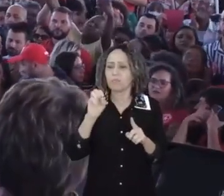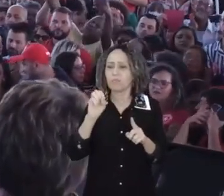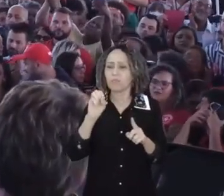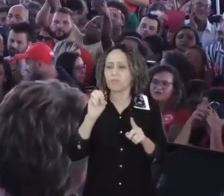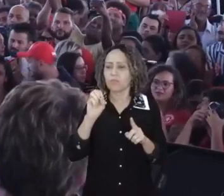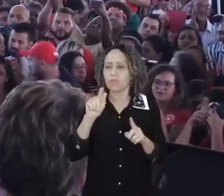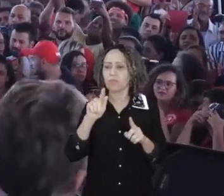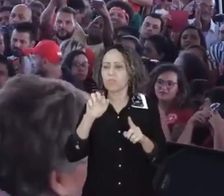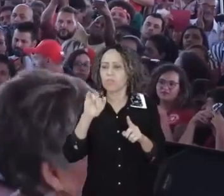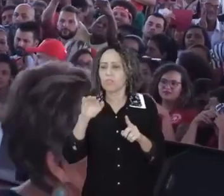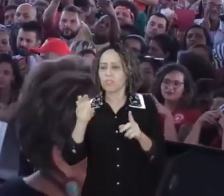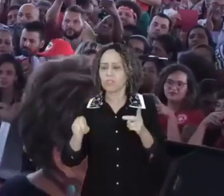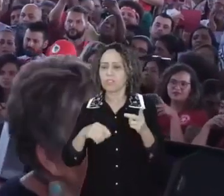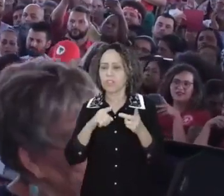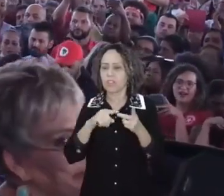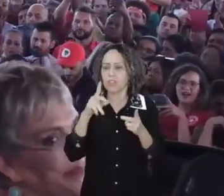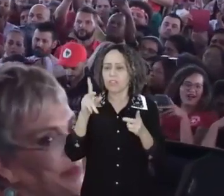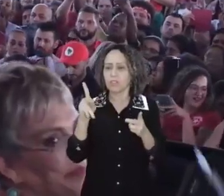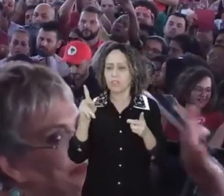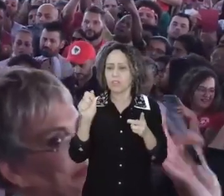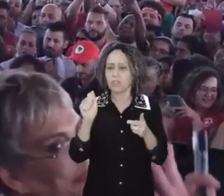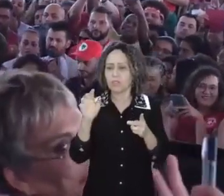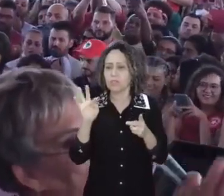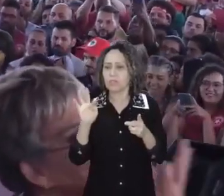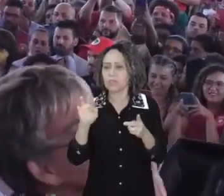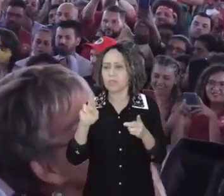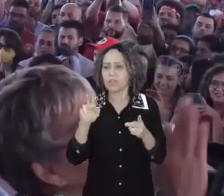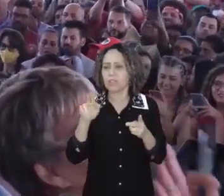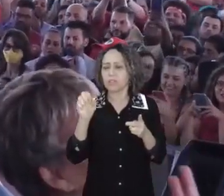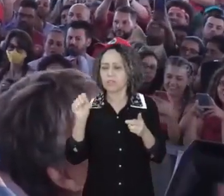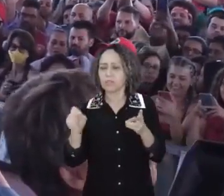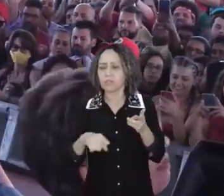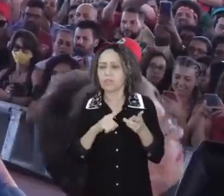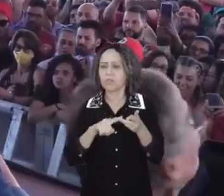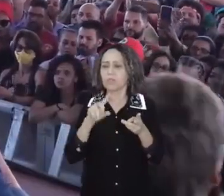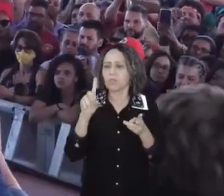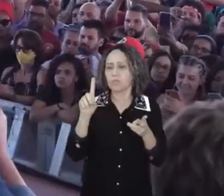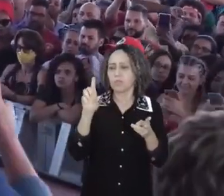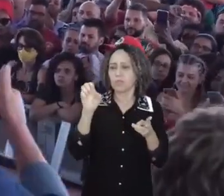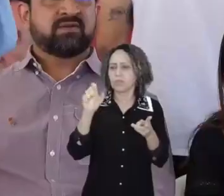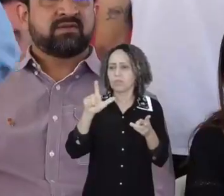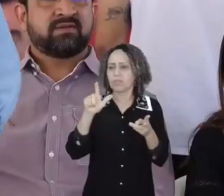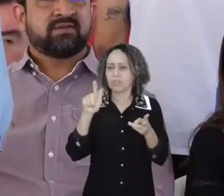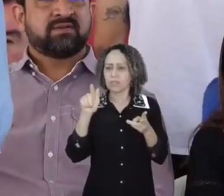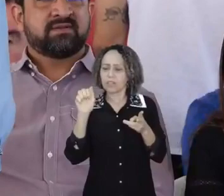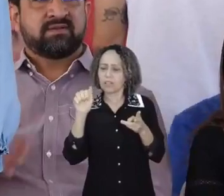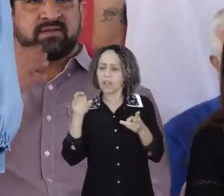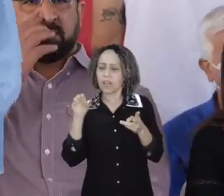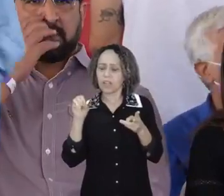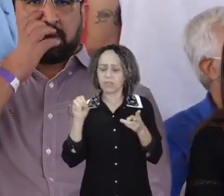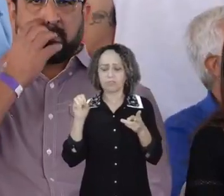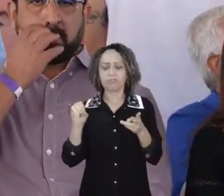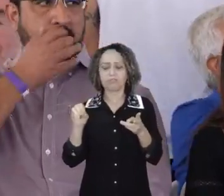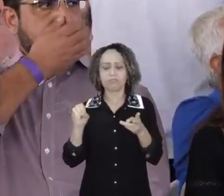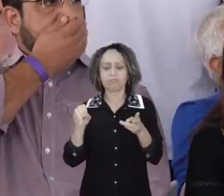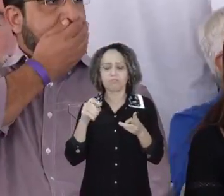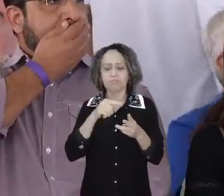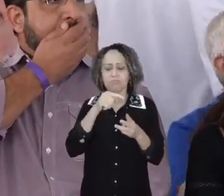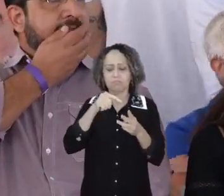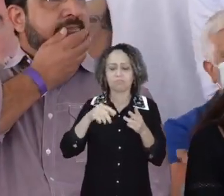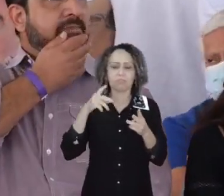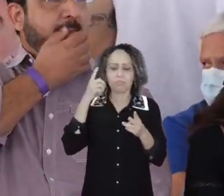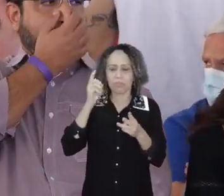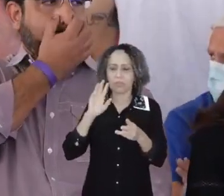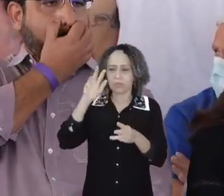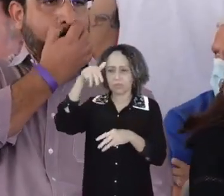Júlio Delgado, que está aqui, cumprimento a todos. É um movimento pela democracia, pelos